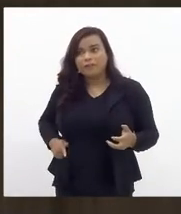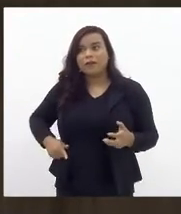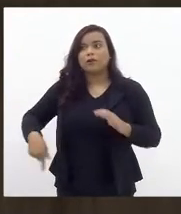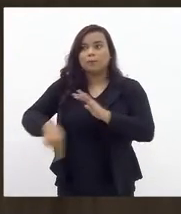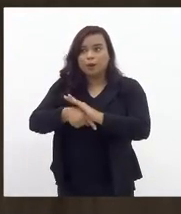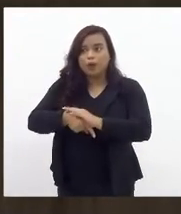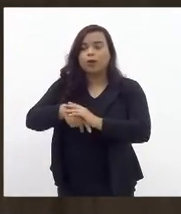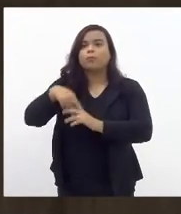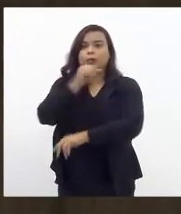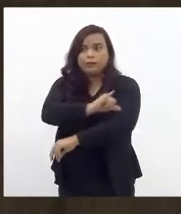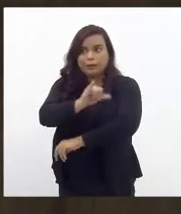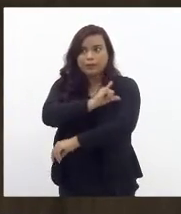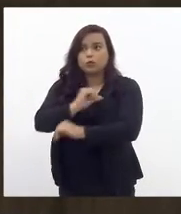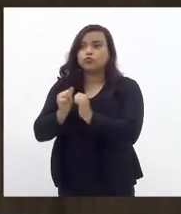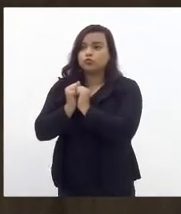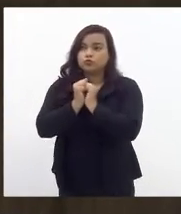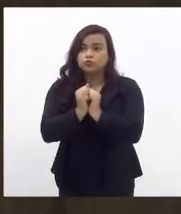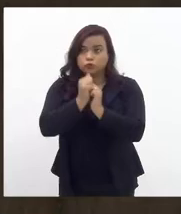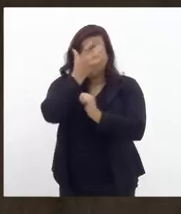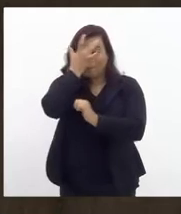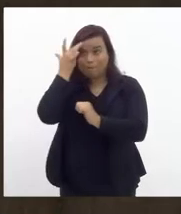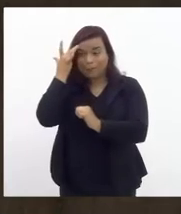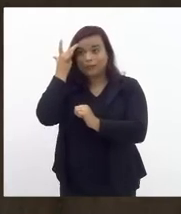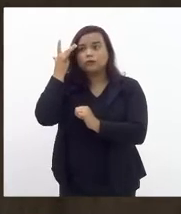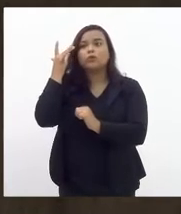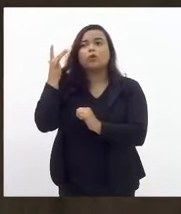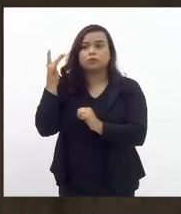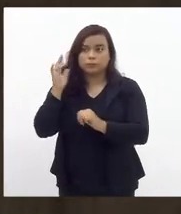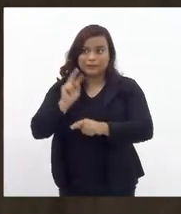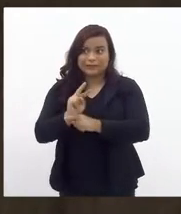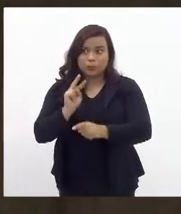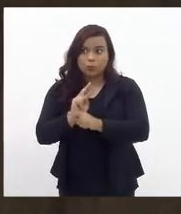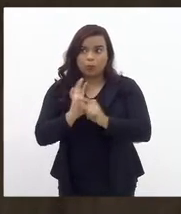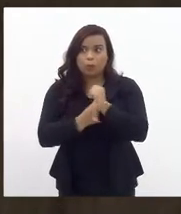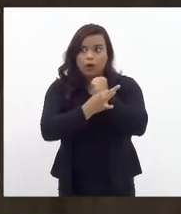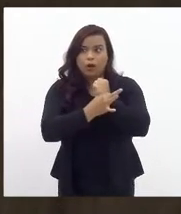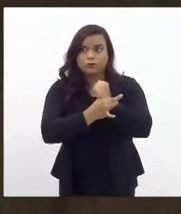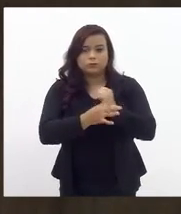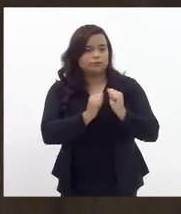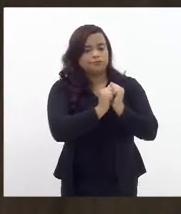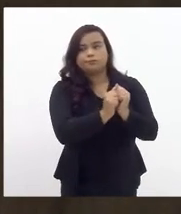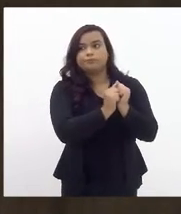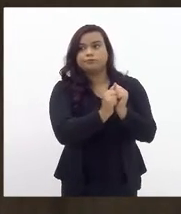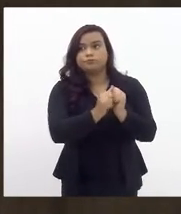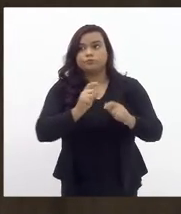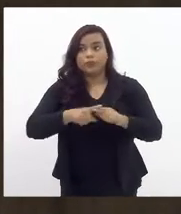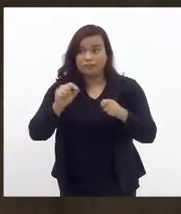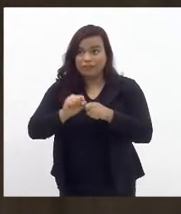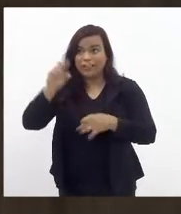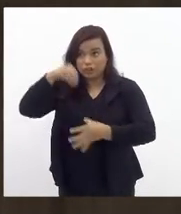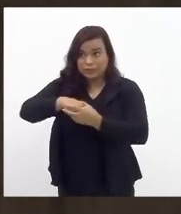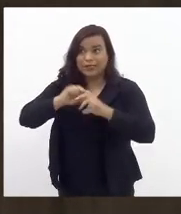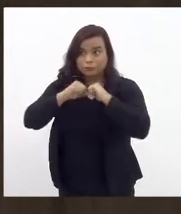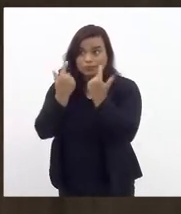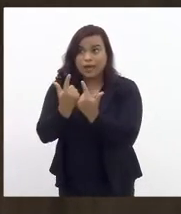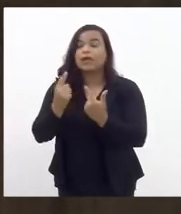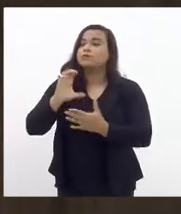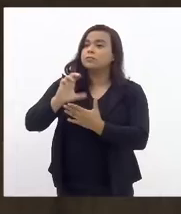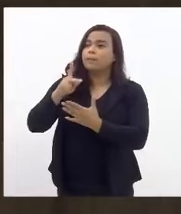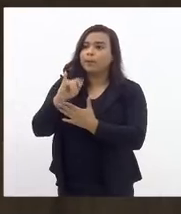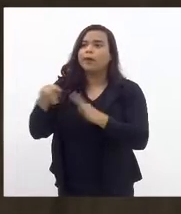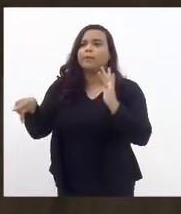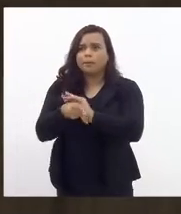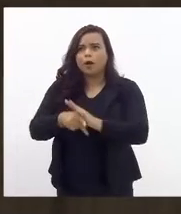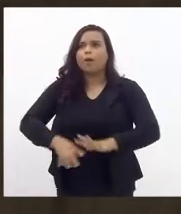porque fez aqui dentro dessa casa uma CPI de milícias, mas também porque uma vereadora do